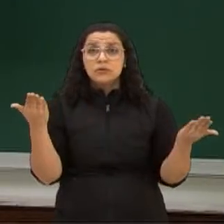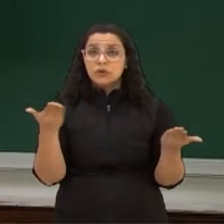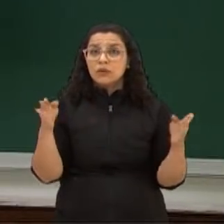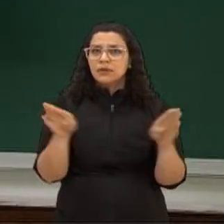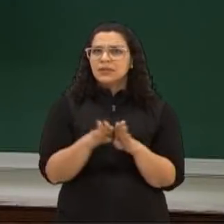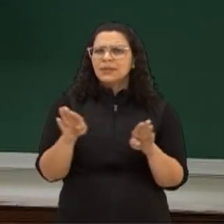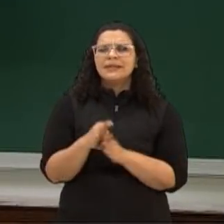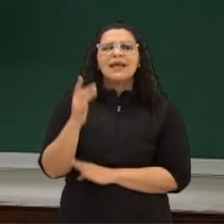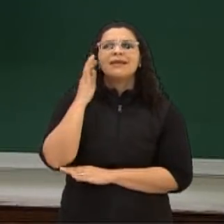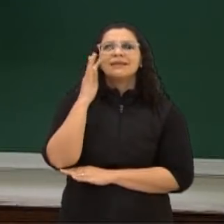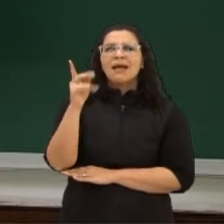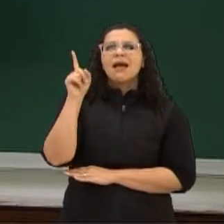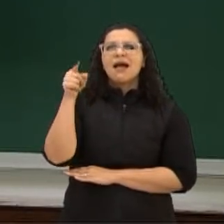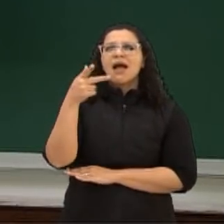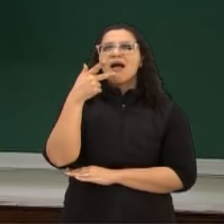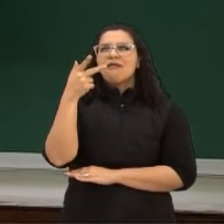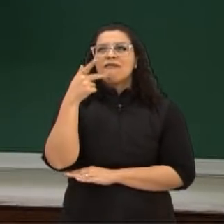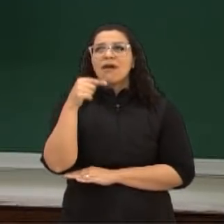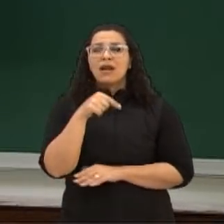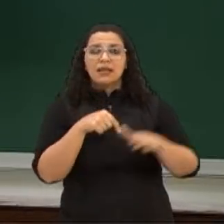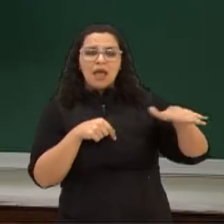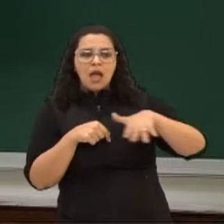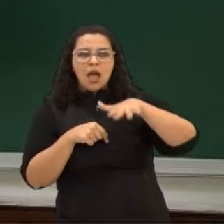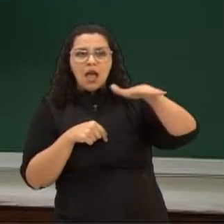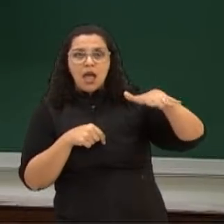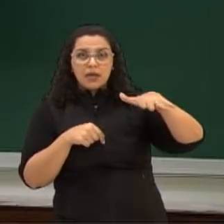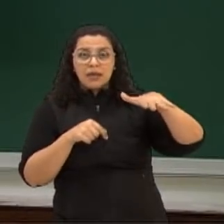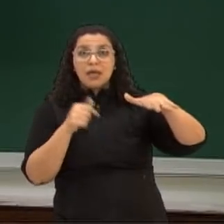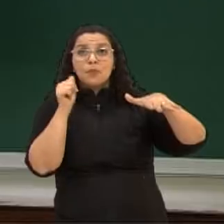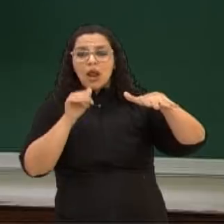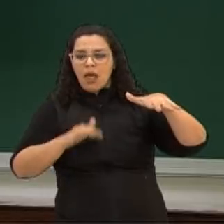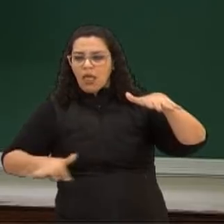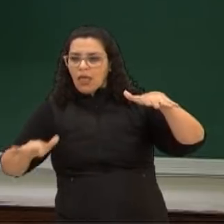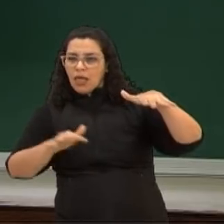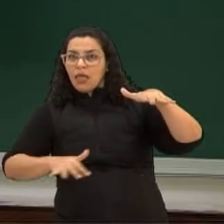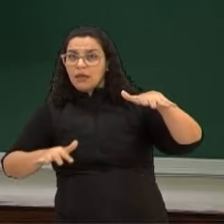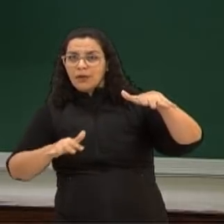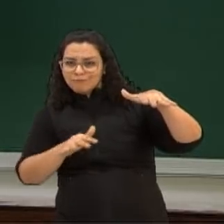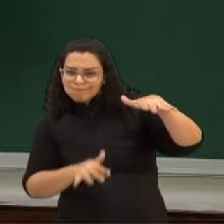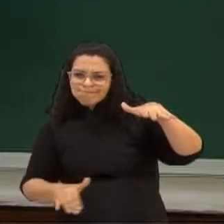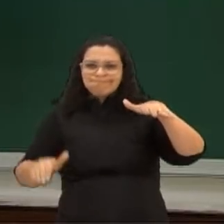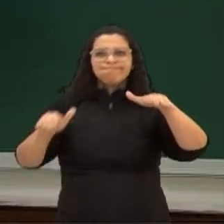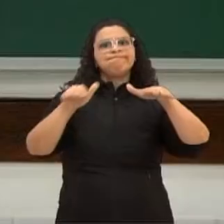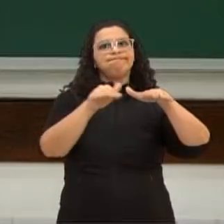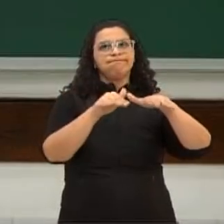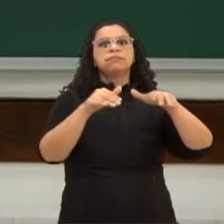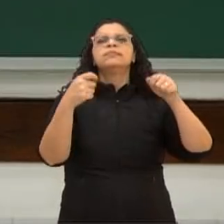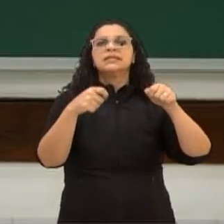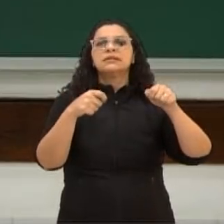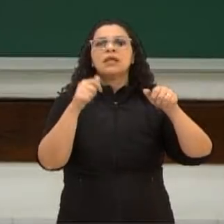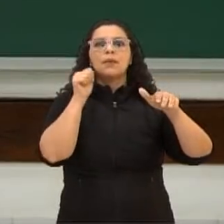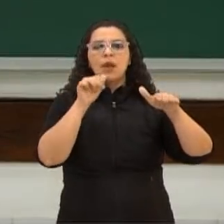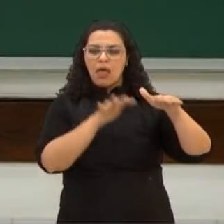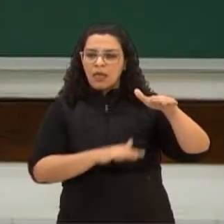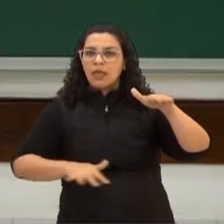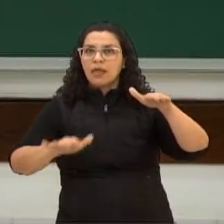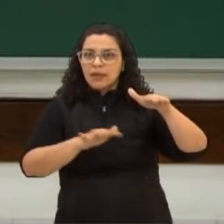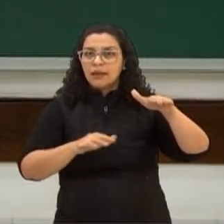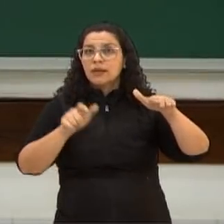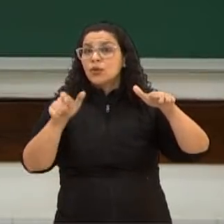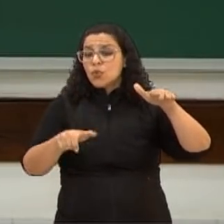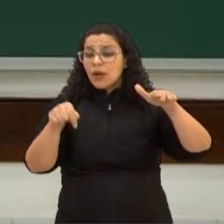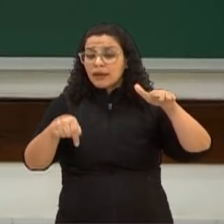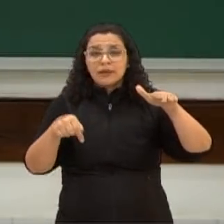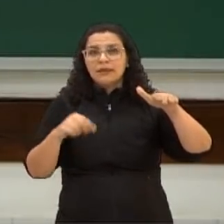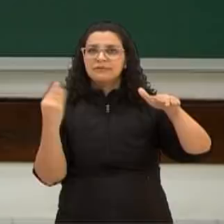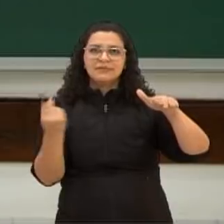essa ideia de desigualdade, que as mulheres não fazem parte ali desse lugar onde se tomam as